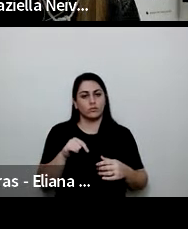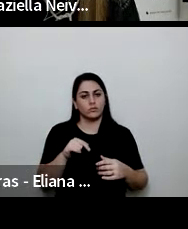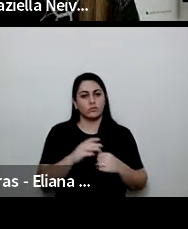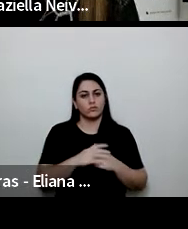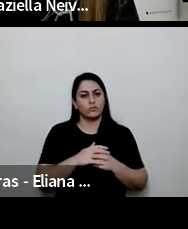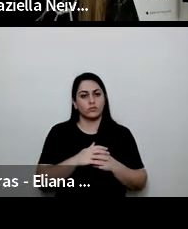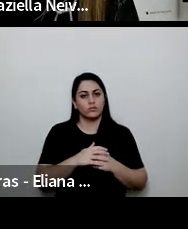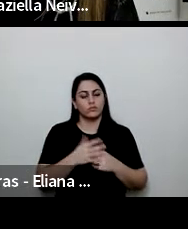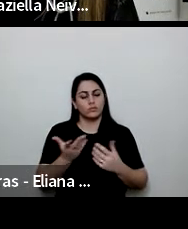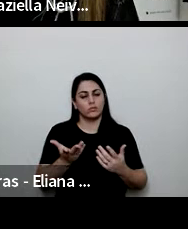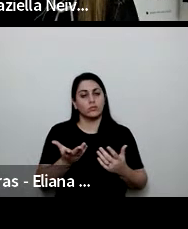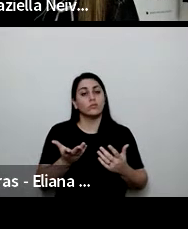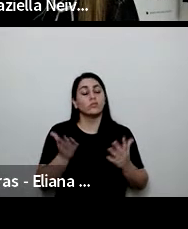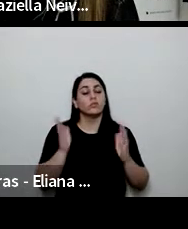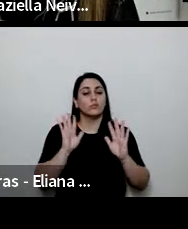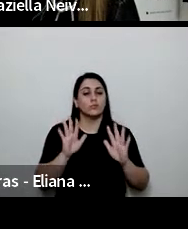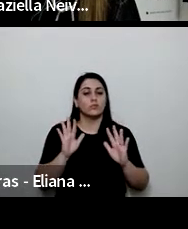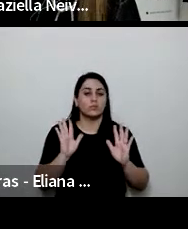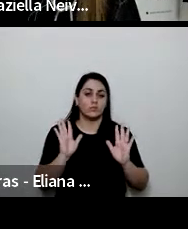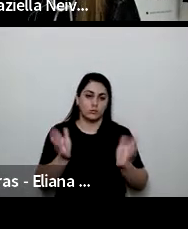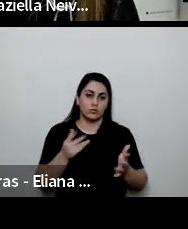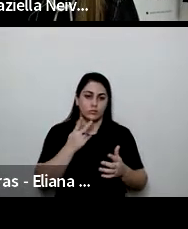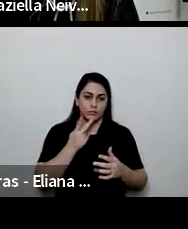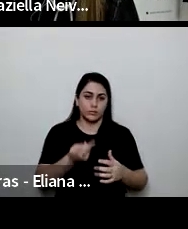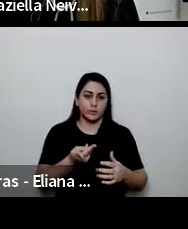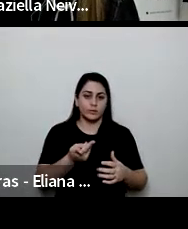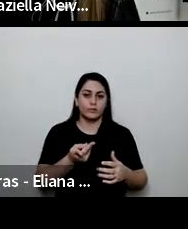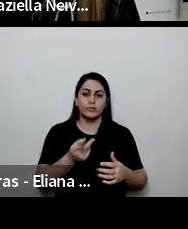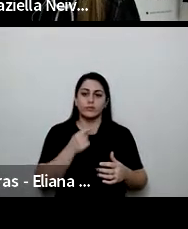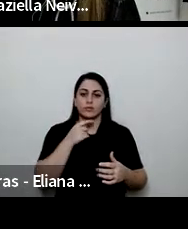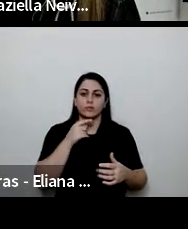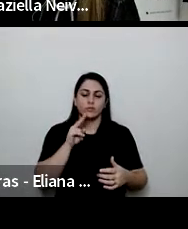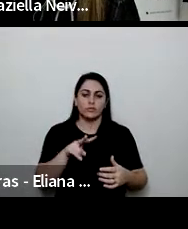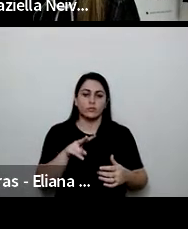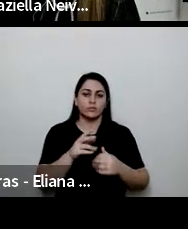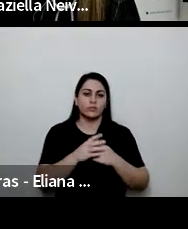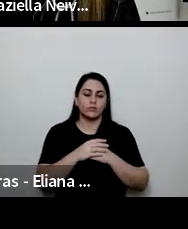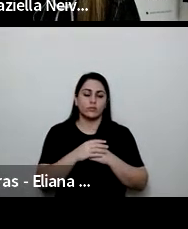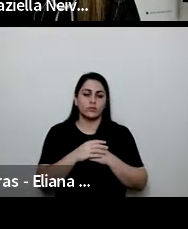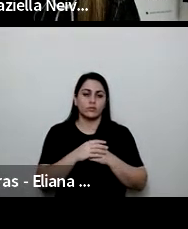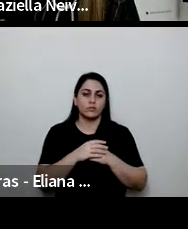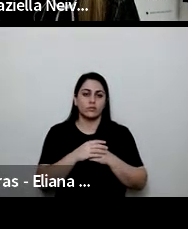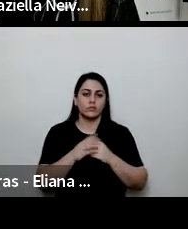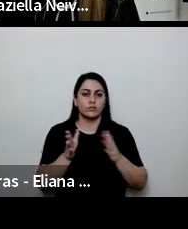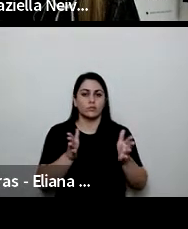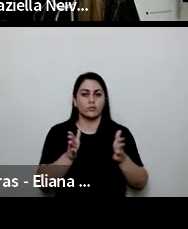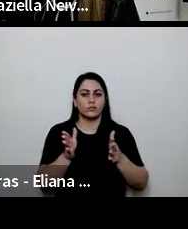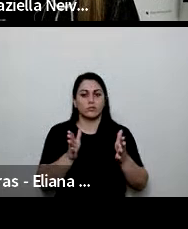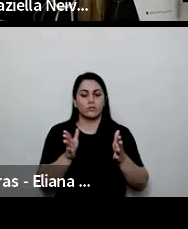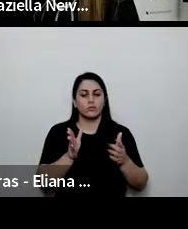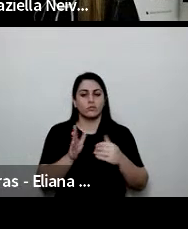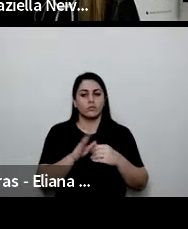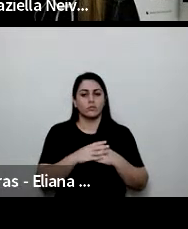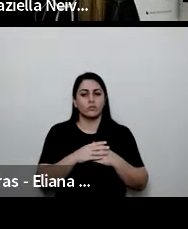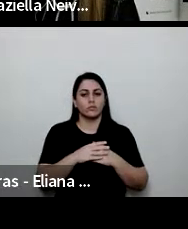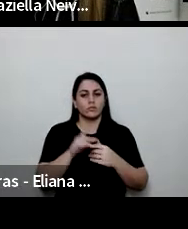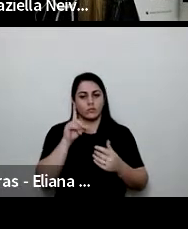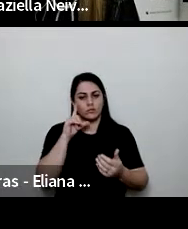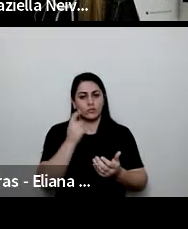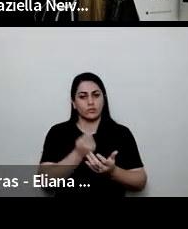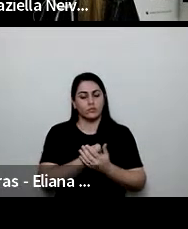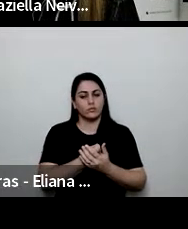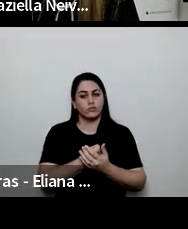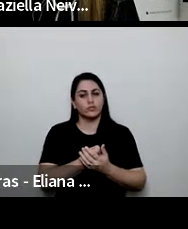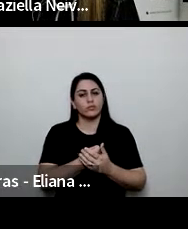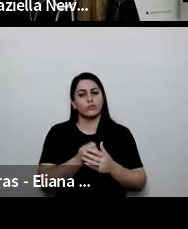plenário contudo como eu já disse não vislumbro na fase de cumprimento de sentença essa esse caráter